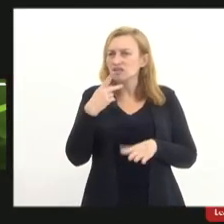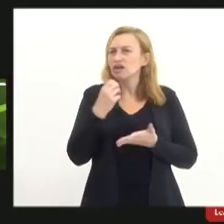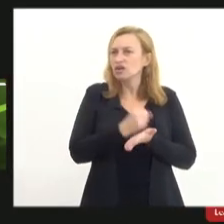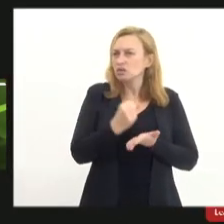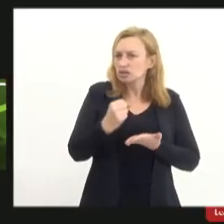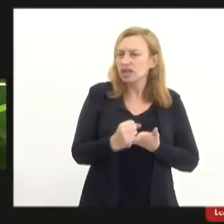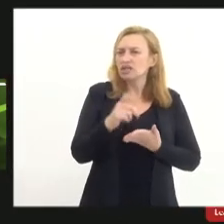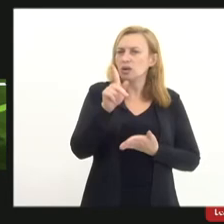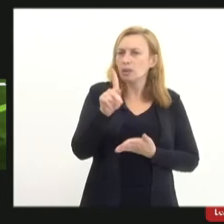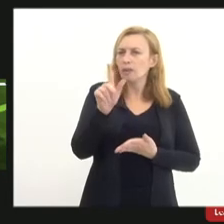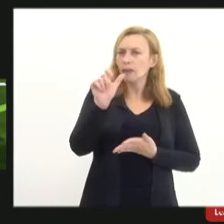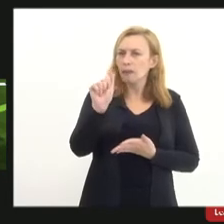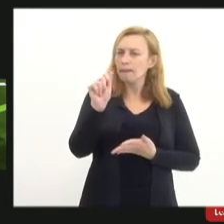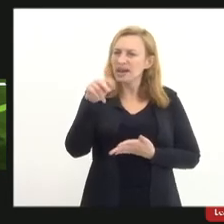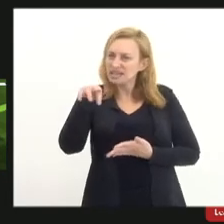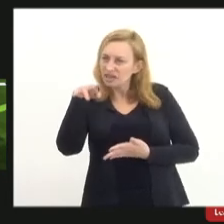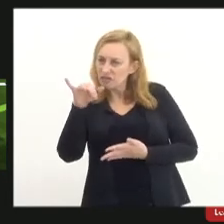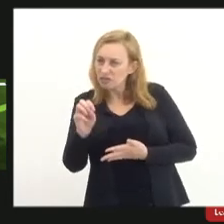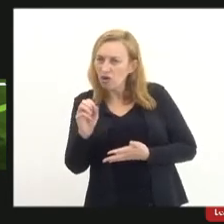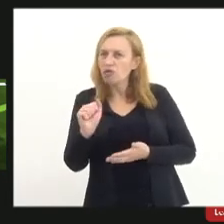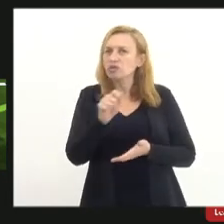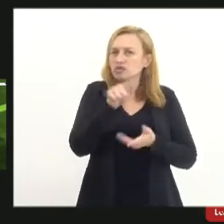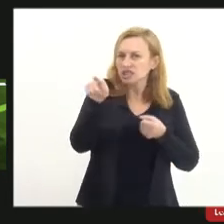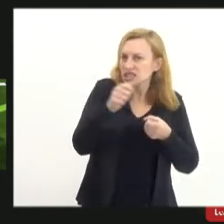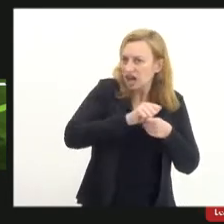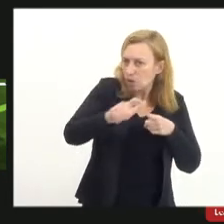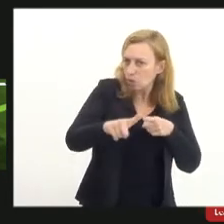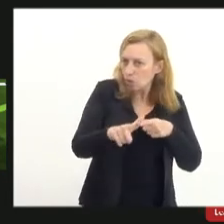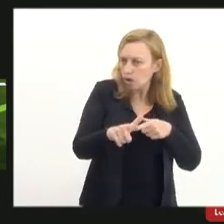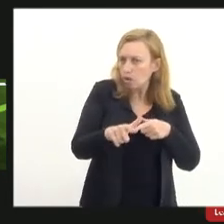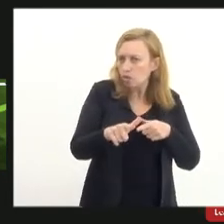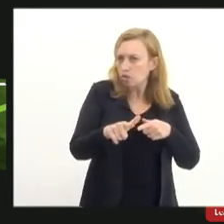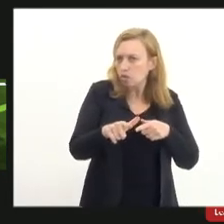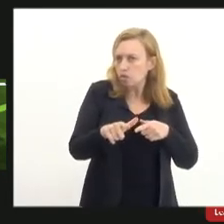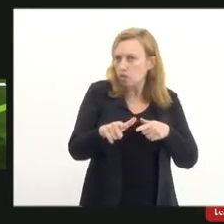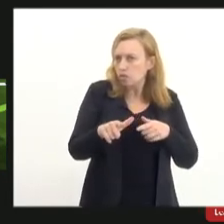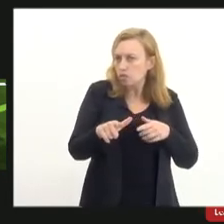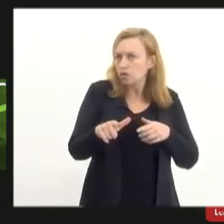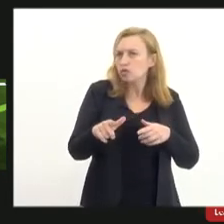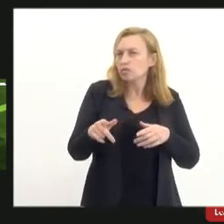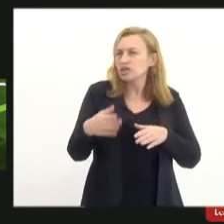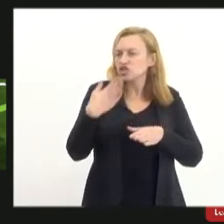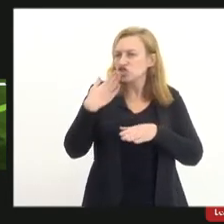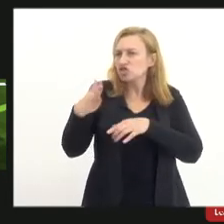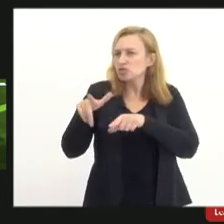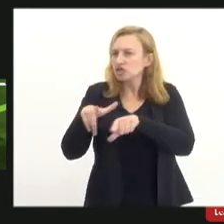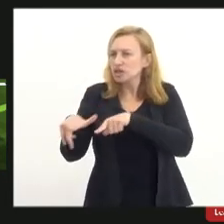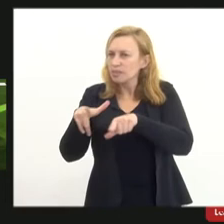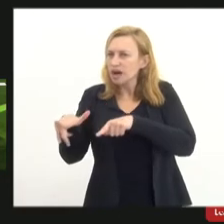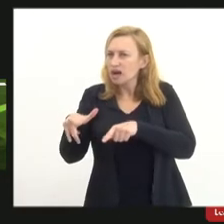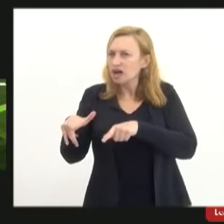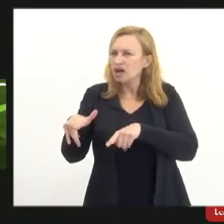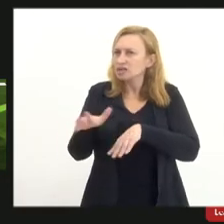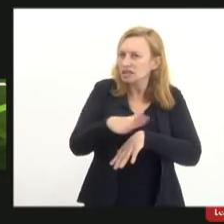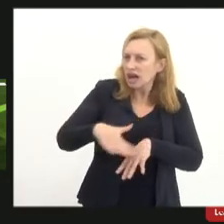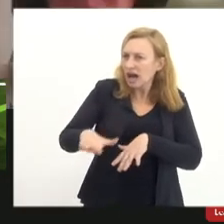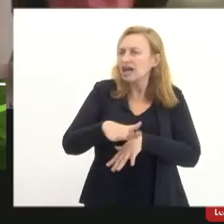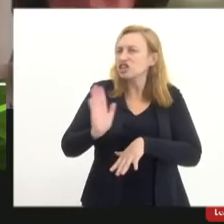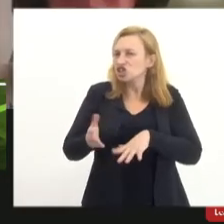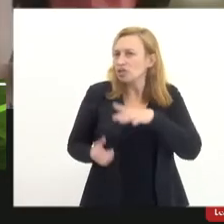contratam plataformas, vocês alugam plataformas, né, para os campos que já estão em